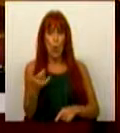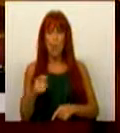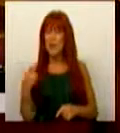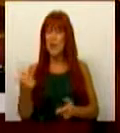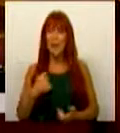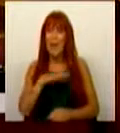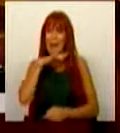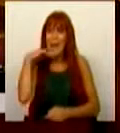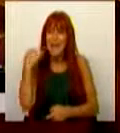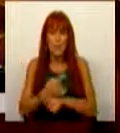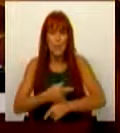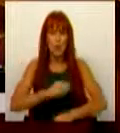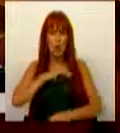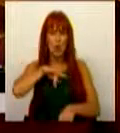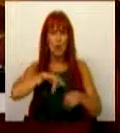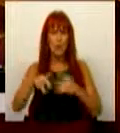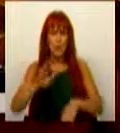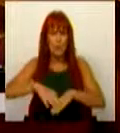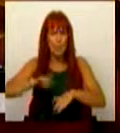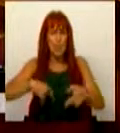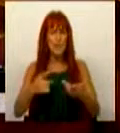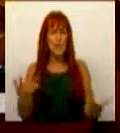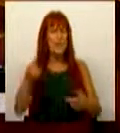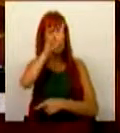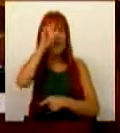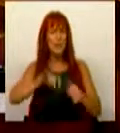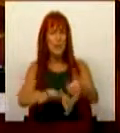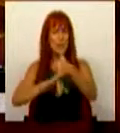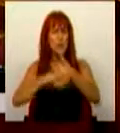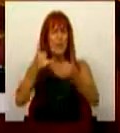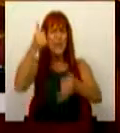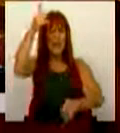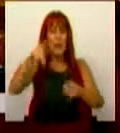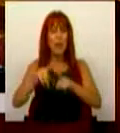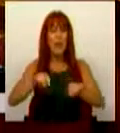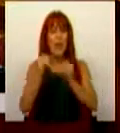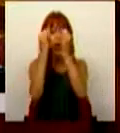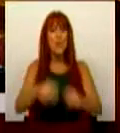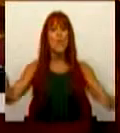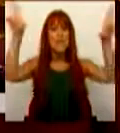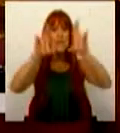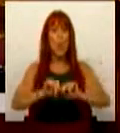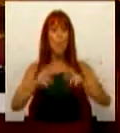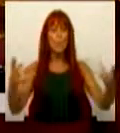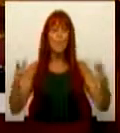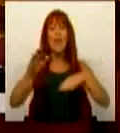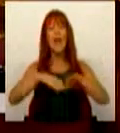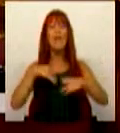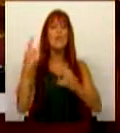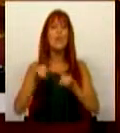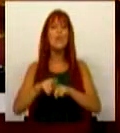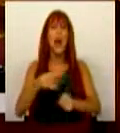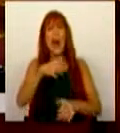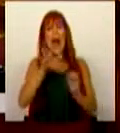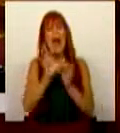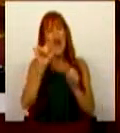de ser engraçado que o Sr. Deputado, a propósito da questão da sociedade digital e também da inovação, fez algumas